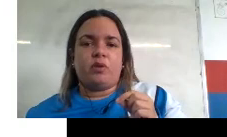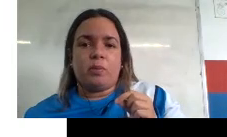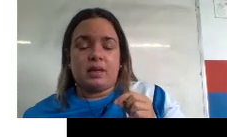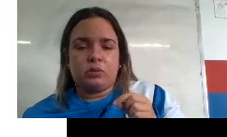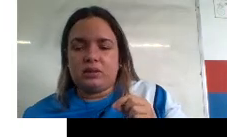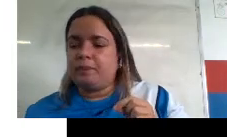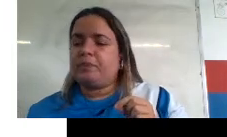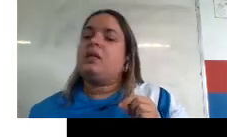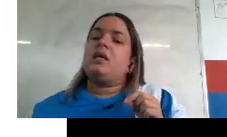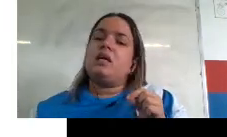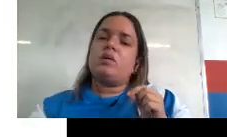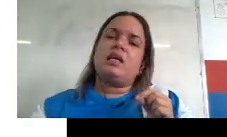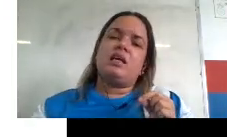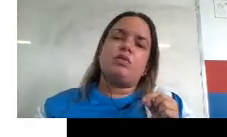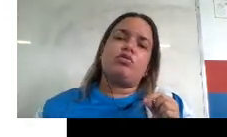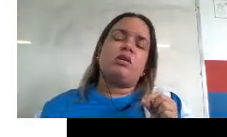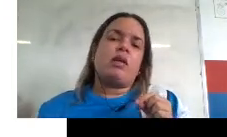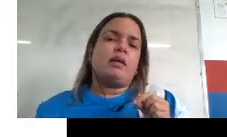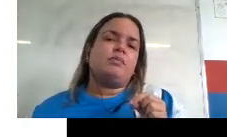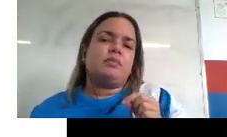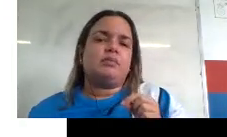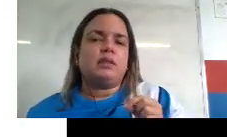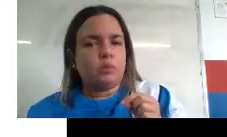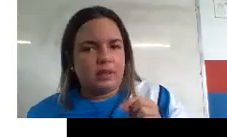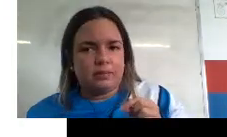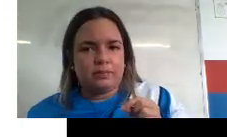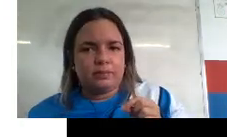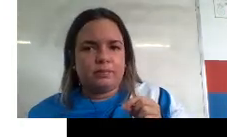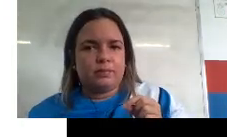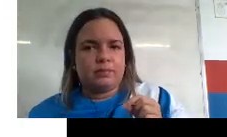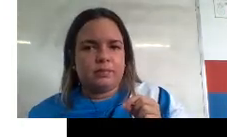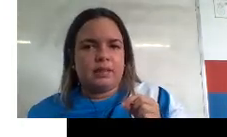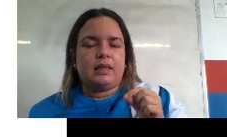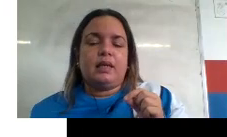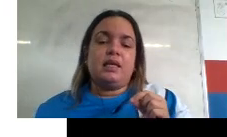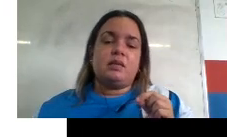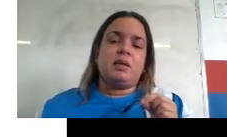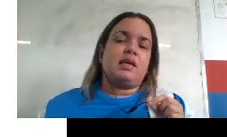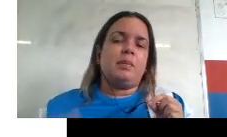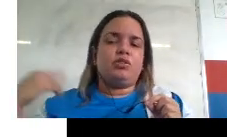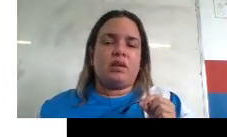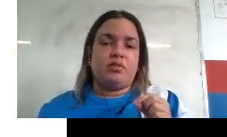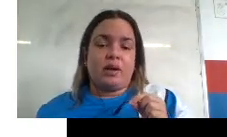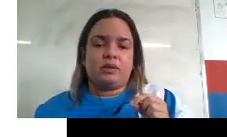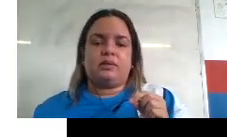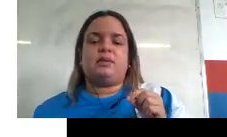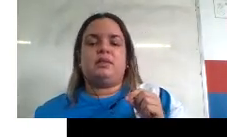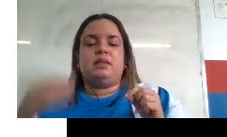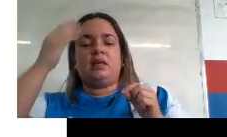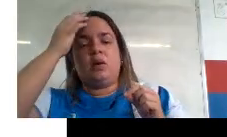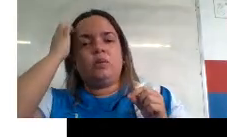medicamentos de forma gratuita. E quando elas não chegam lá, não tem. Esse medicamento está em